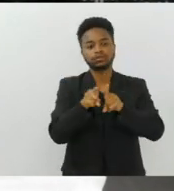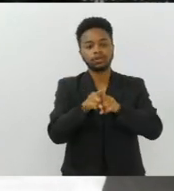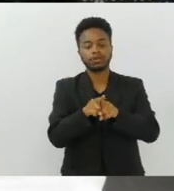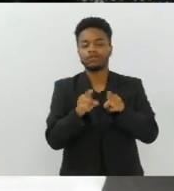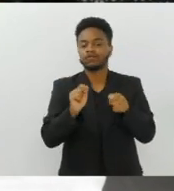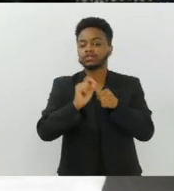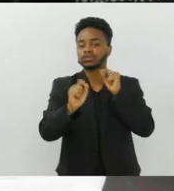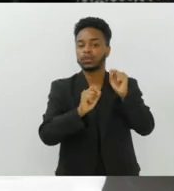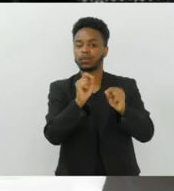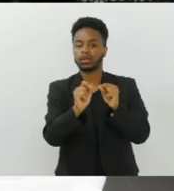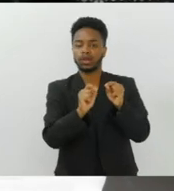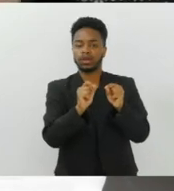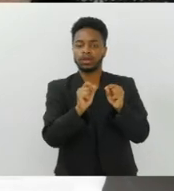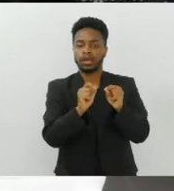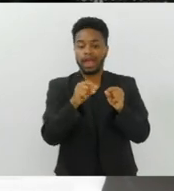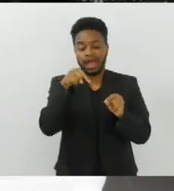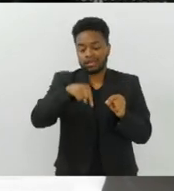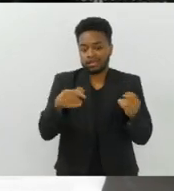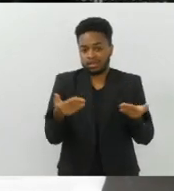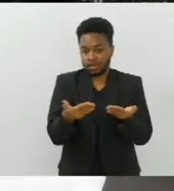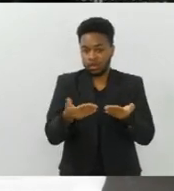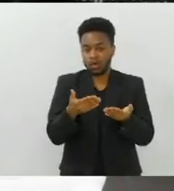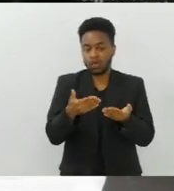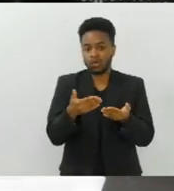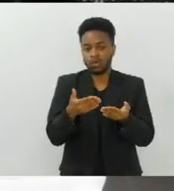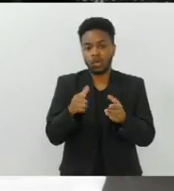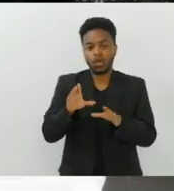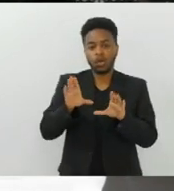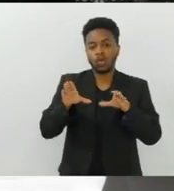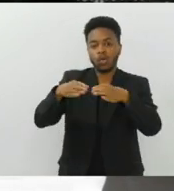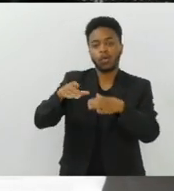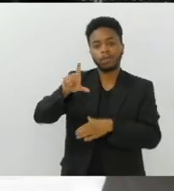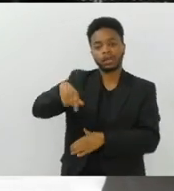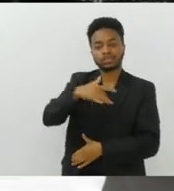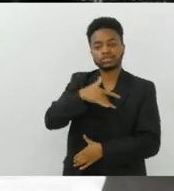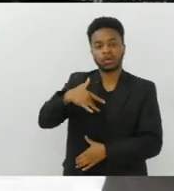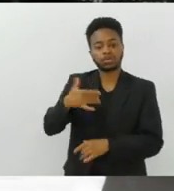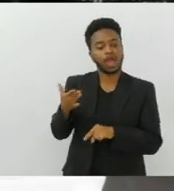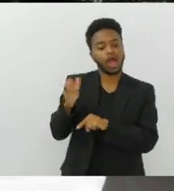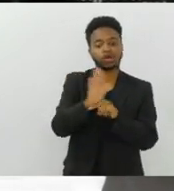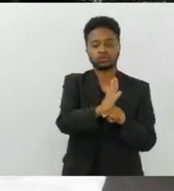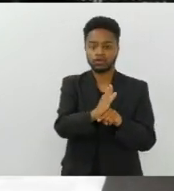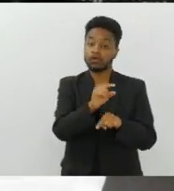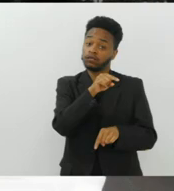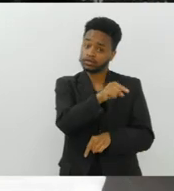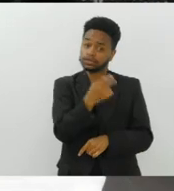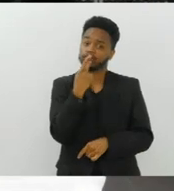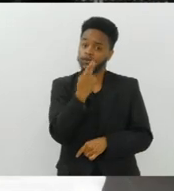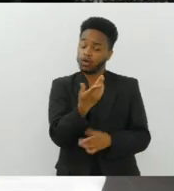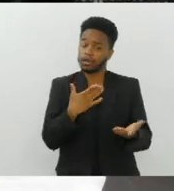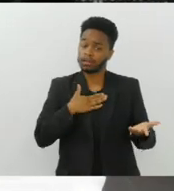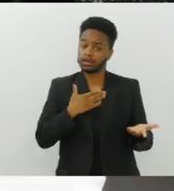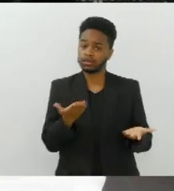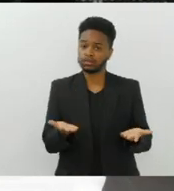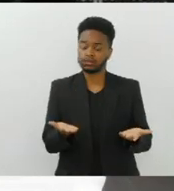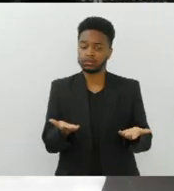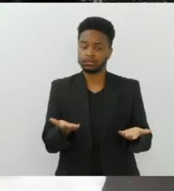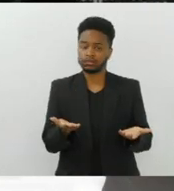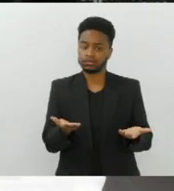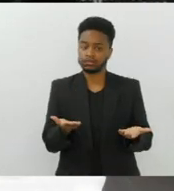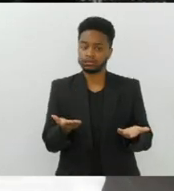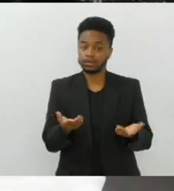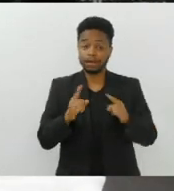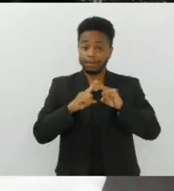que, nesse caso, os planos de saúde fossem beneficiados. Foi isso que Vossa Excelência disse para mim. E